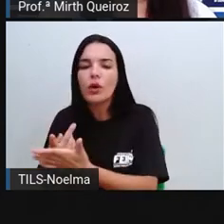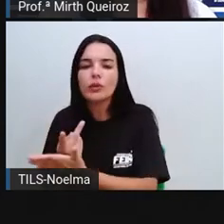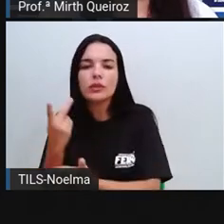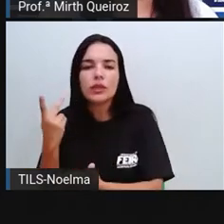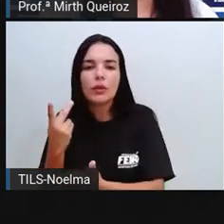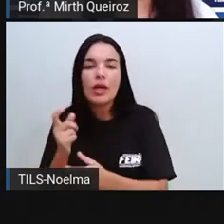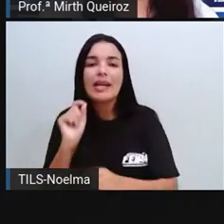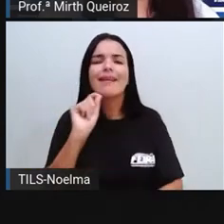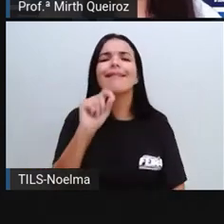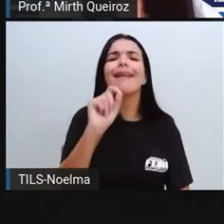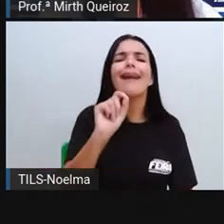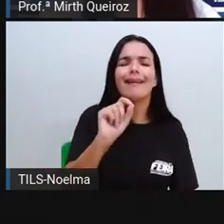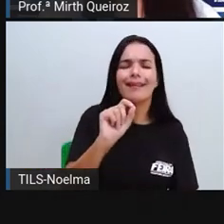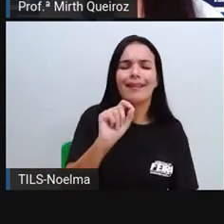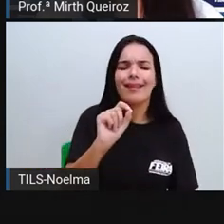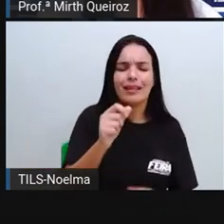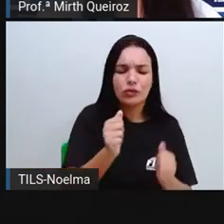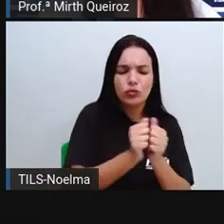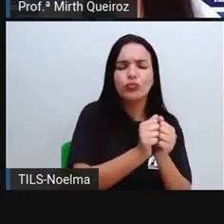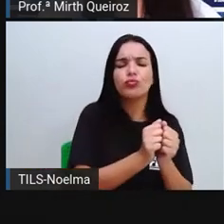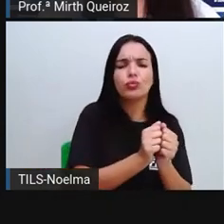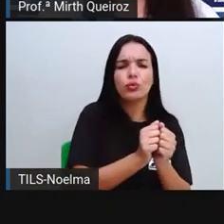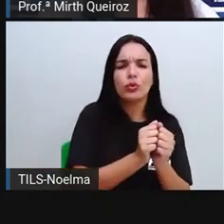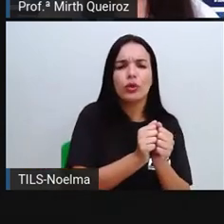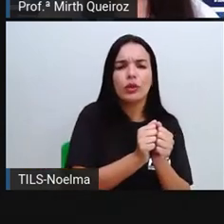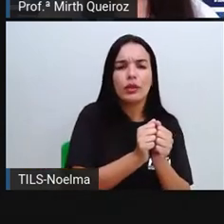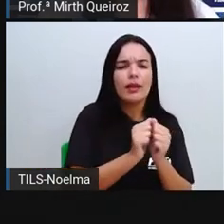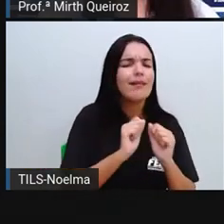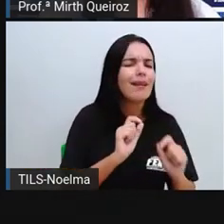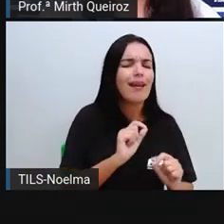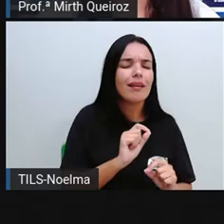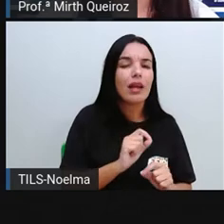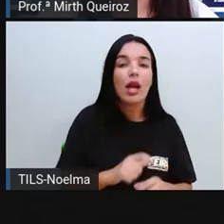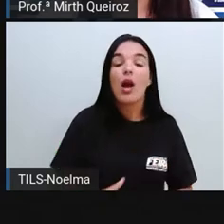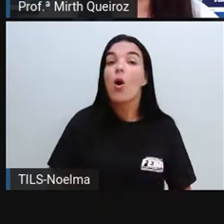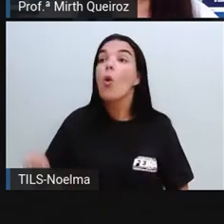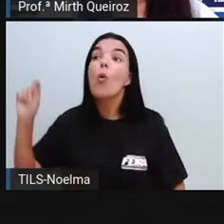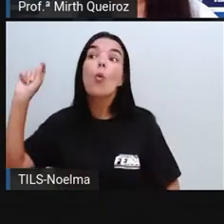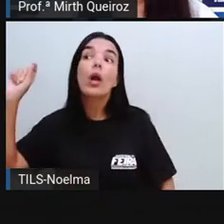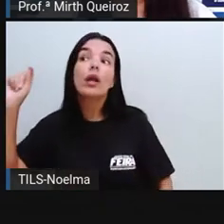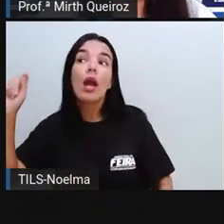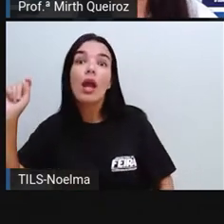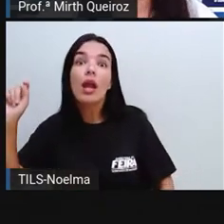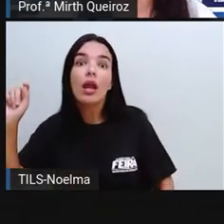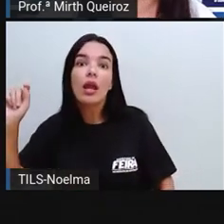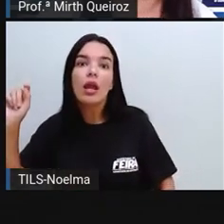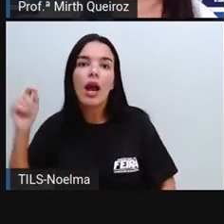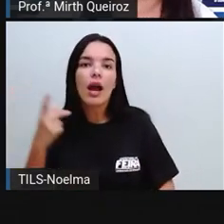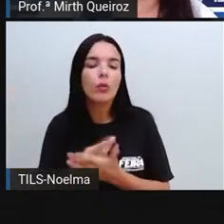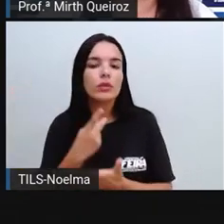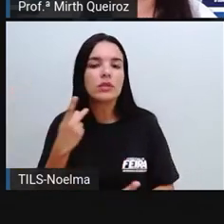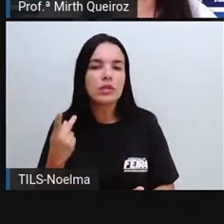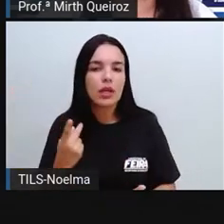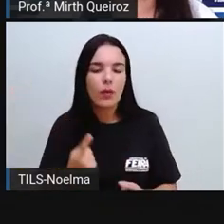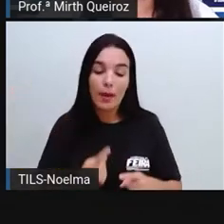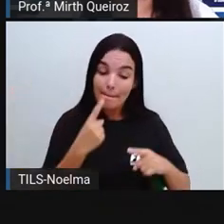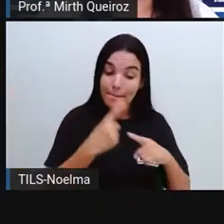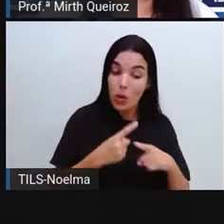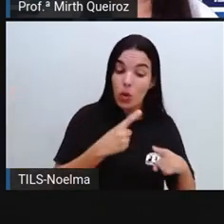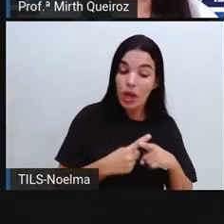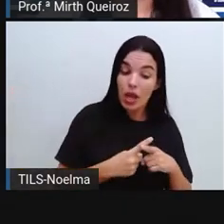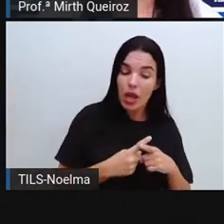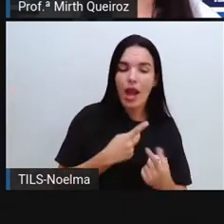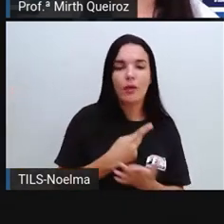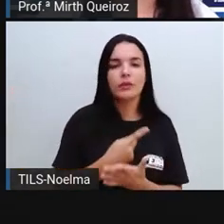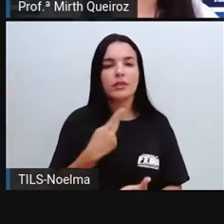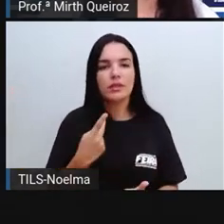aconteceu? Quem estava ali envolvido nessa situação? E o que foi que aconteceu? E por que que aconteceu aquilo? Se vocês